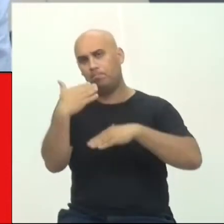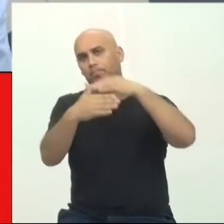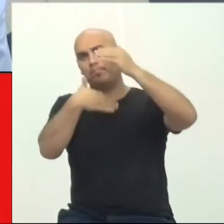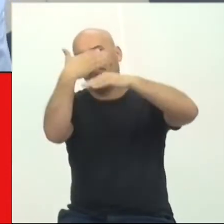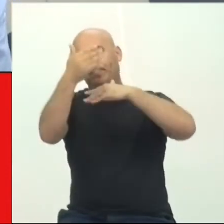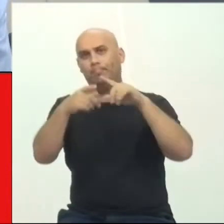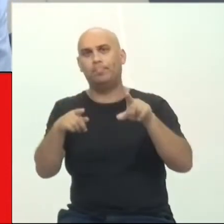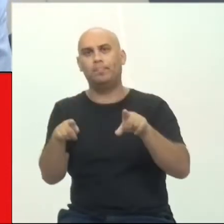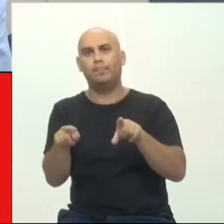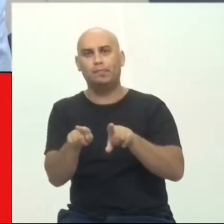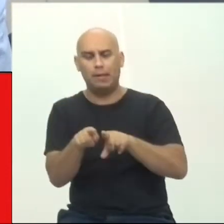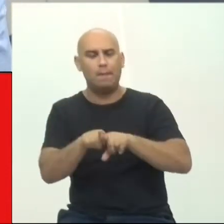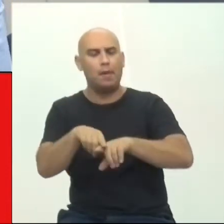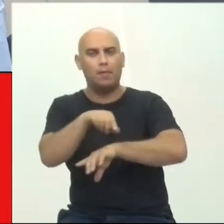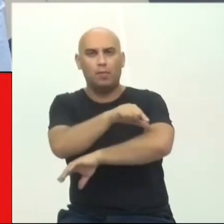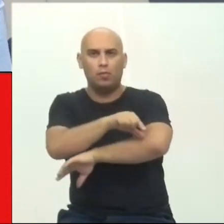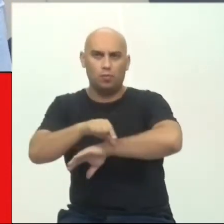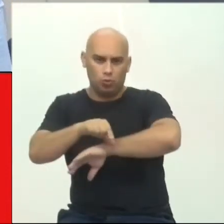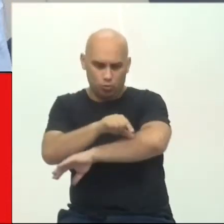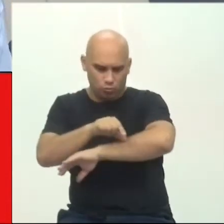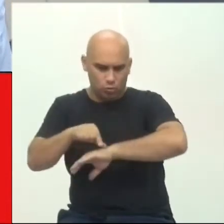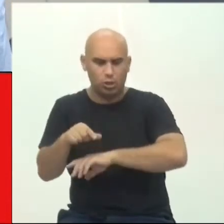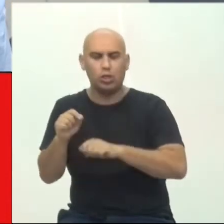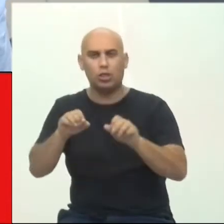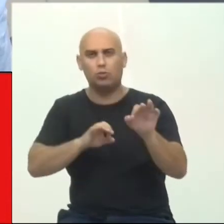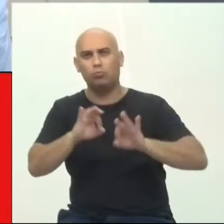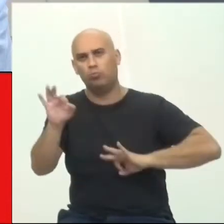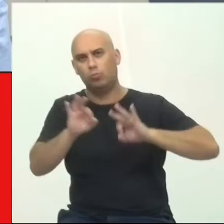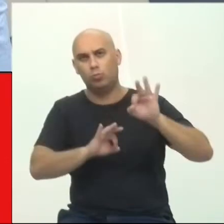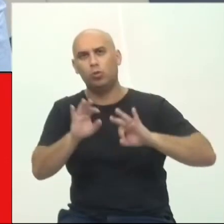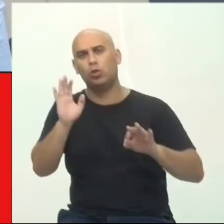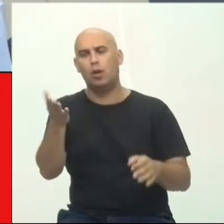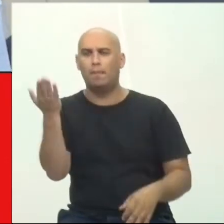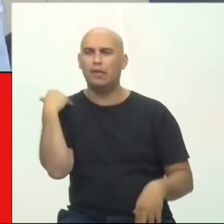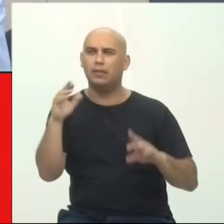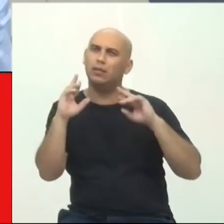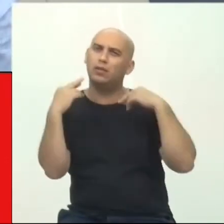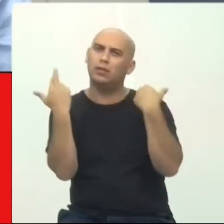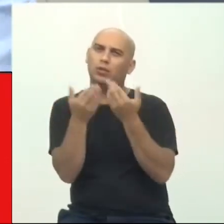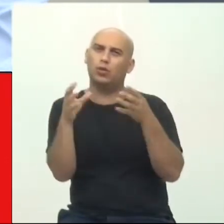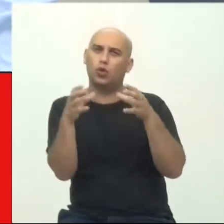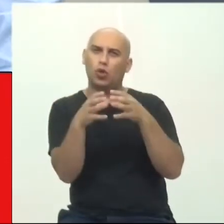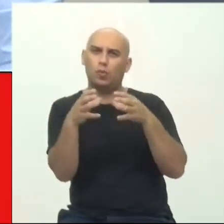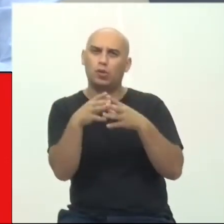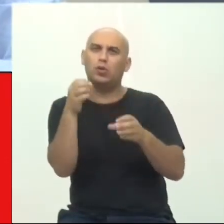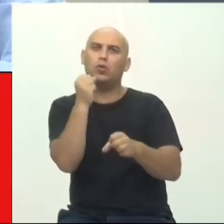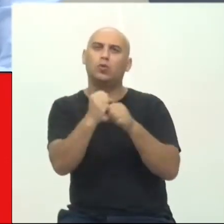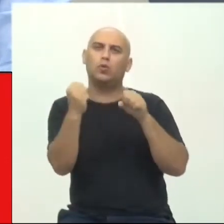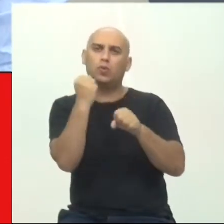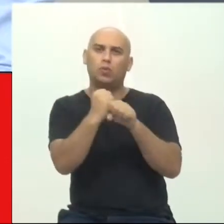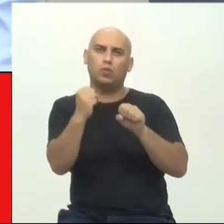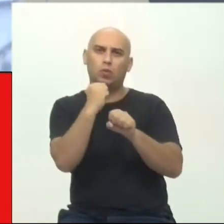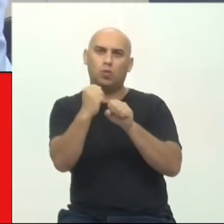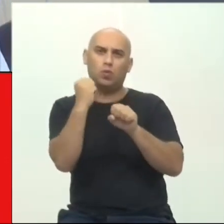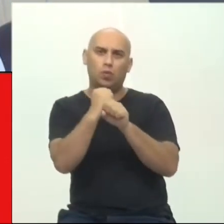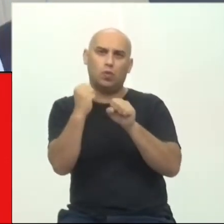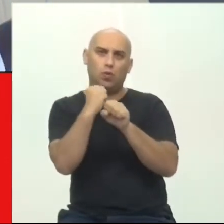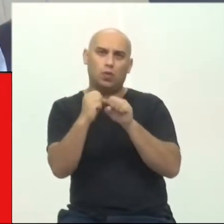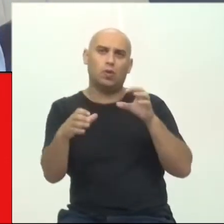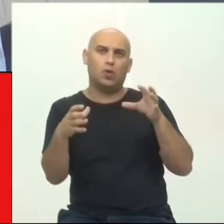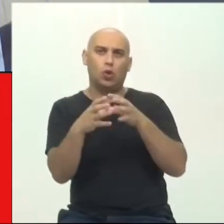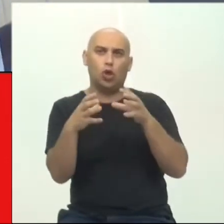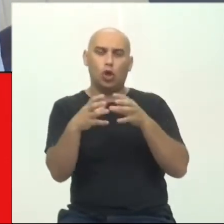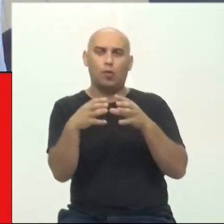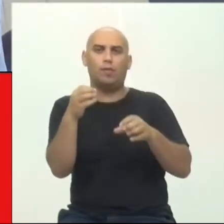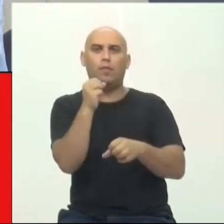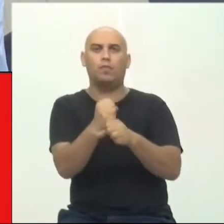nessa construção. Eu já tinha visto o projeto numa reunião da Comissão de Obras, acho que eu estou sozinho aqui da Comissão de Obras,